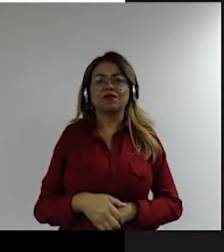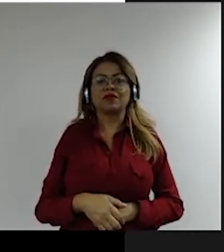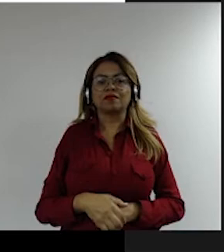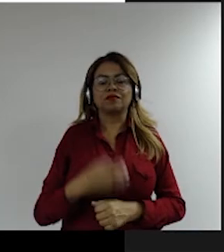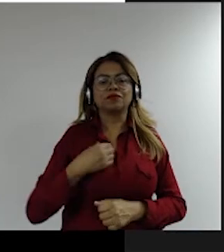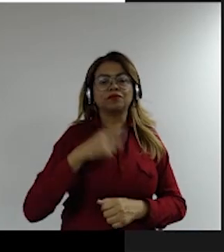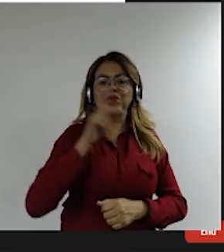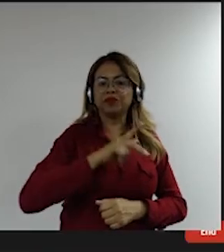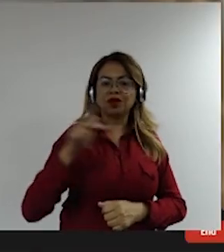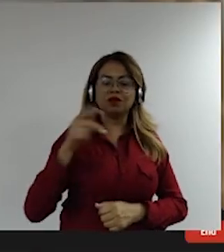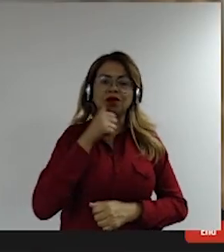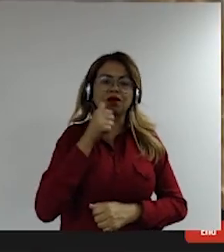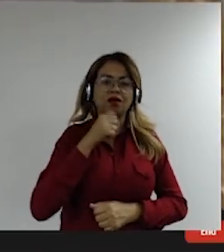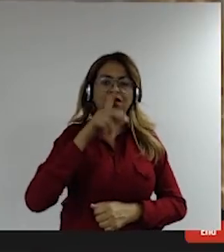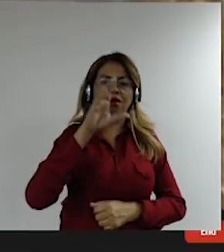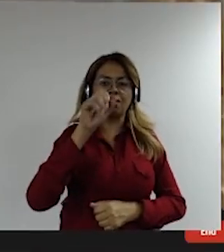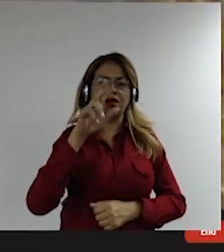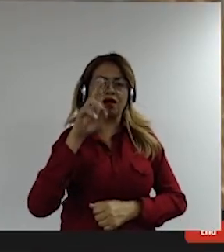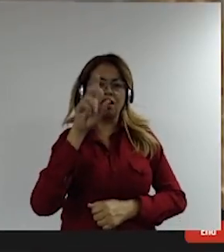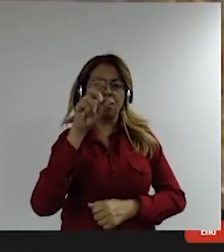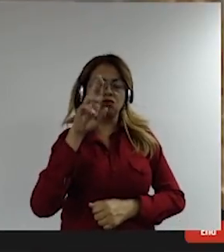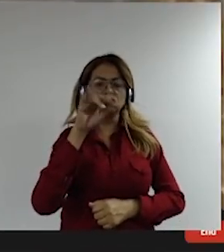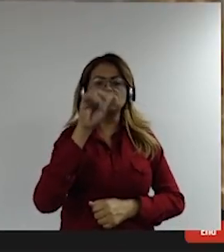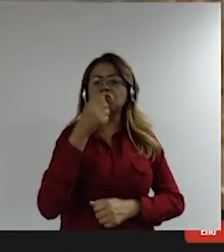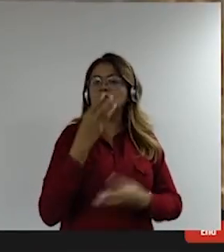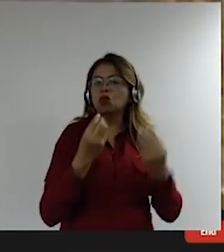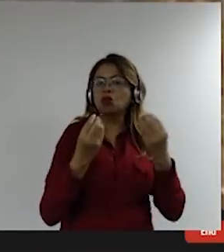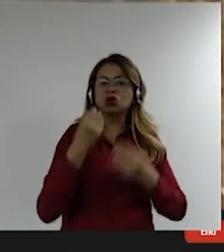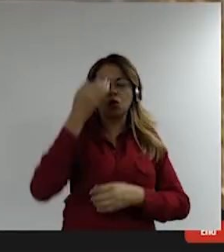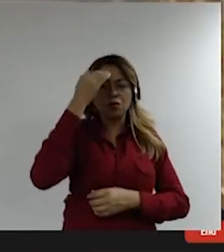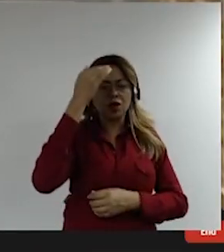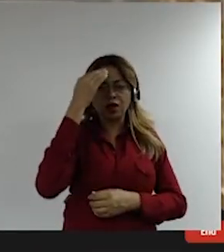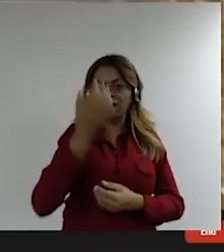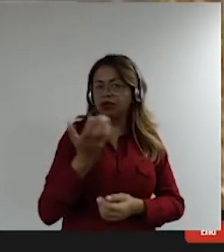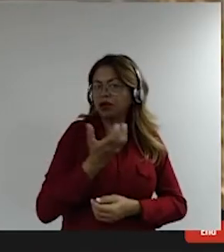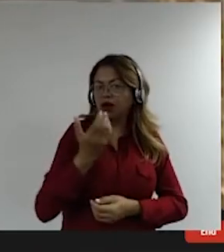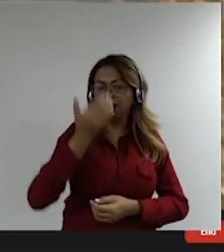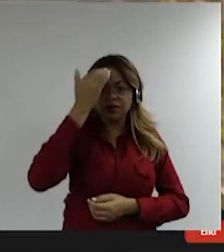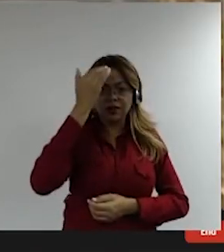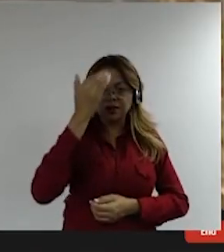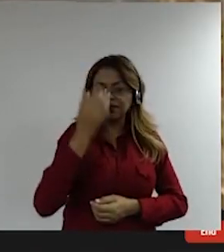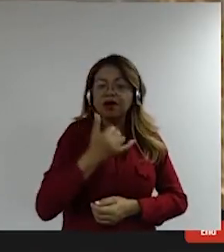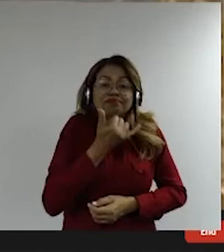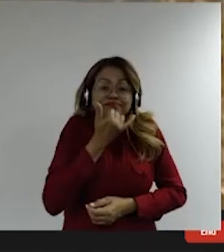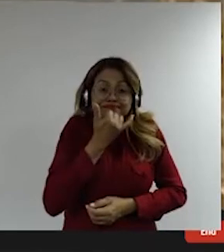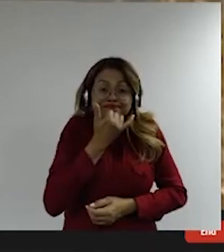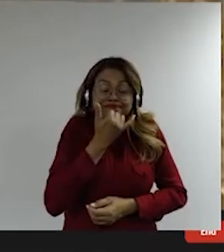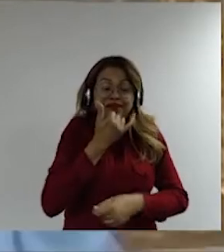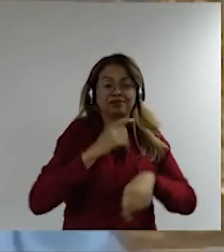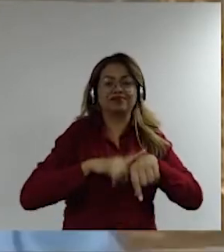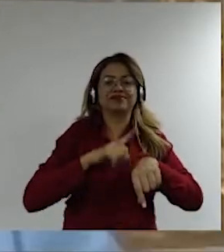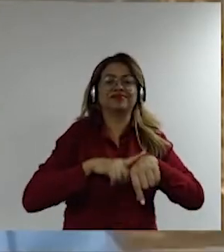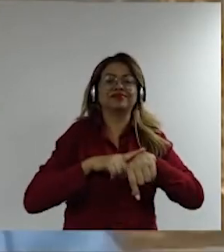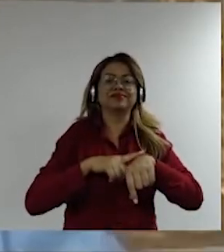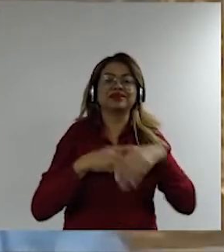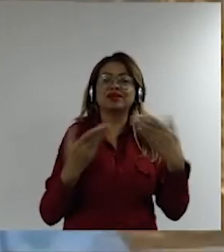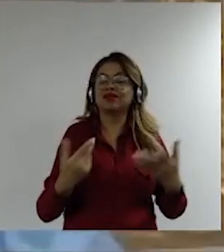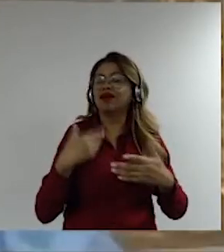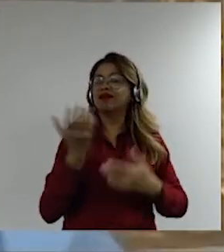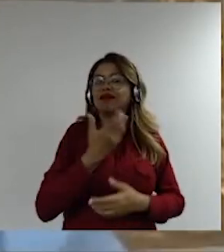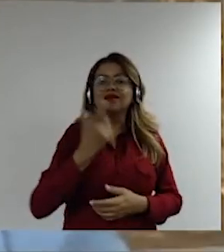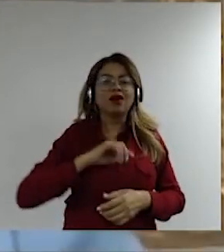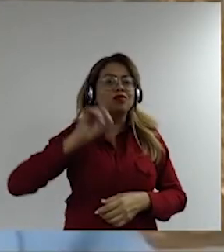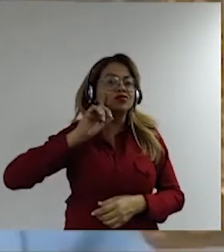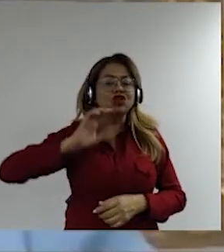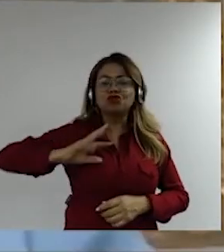Professora Cláudia, muito obrigado. Eu queria agradecer enormemente. E perdão, eu sei que a gente teria que ficar aqui o